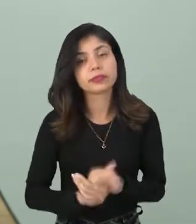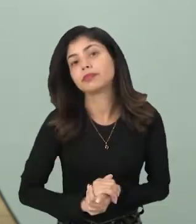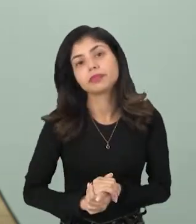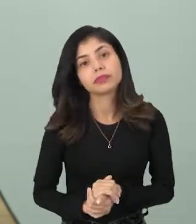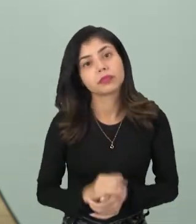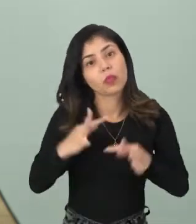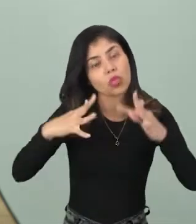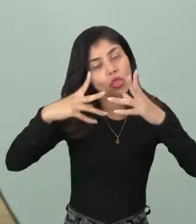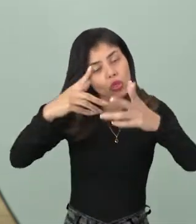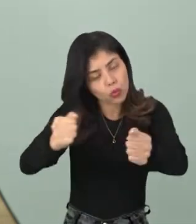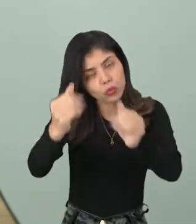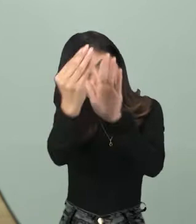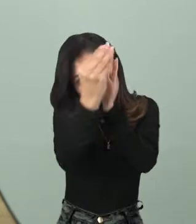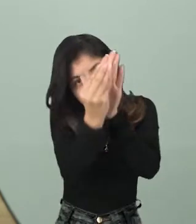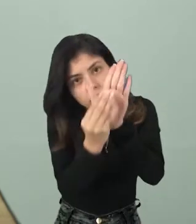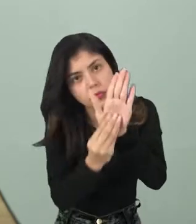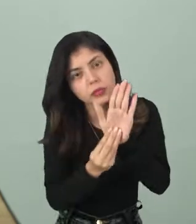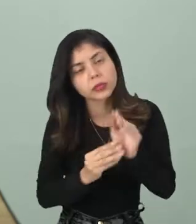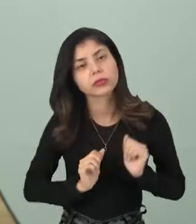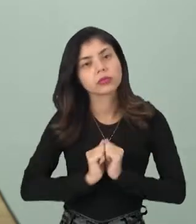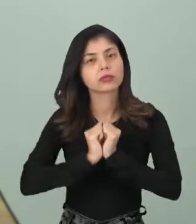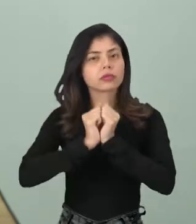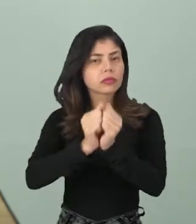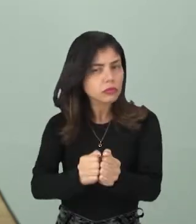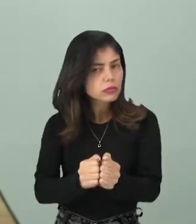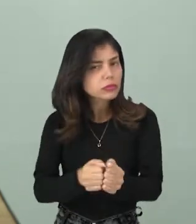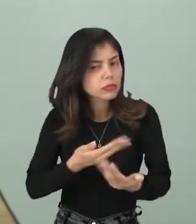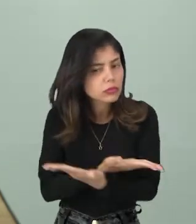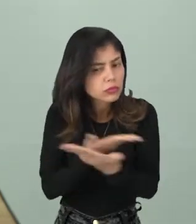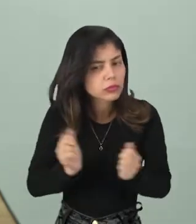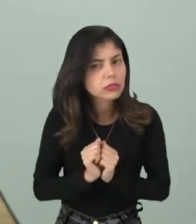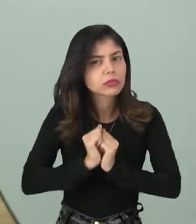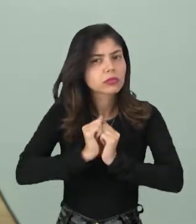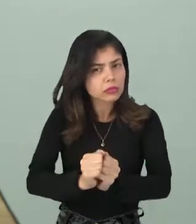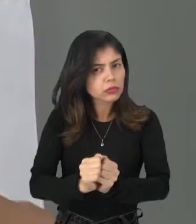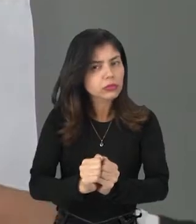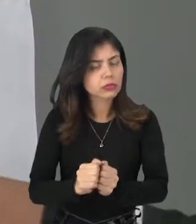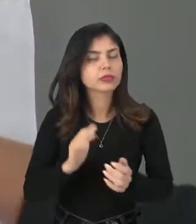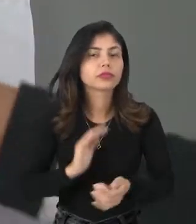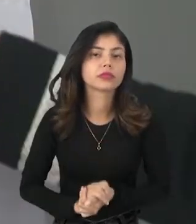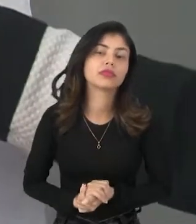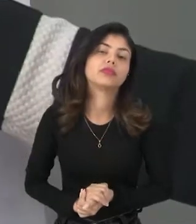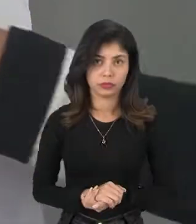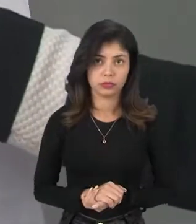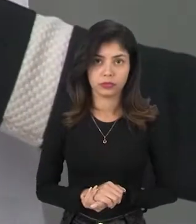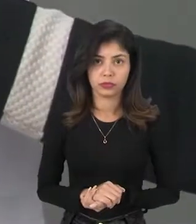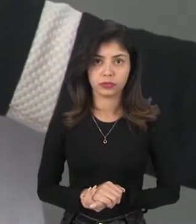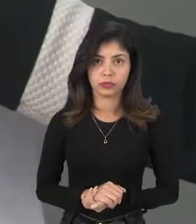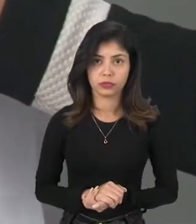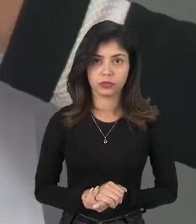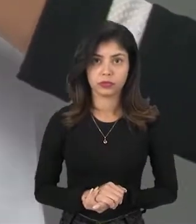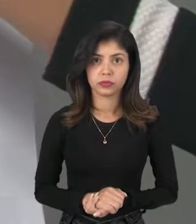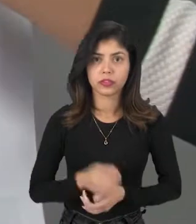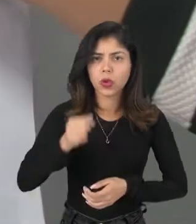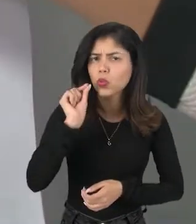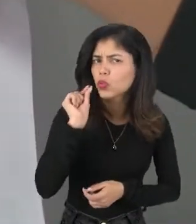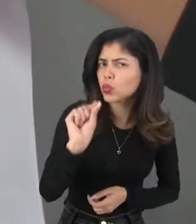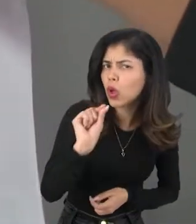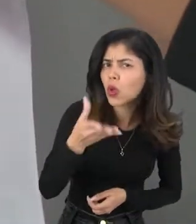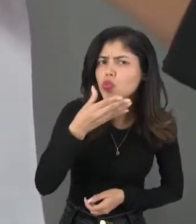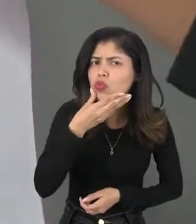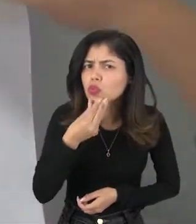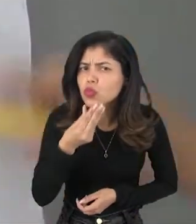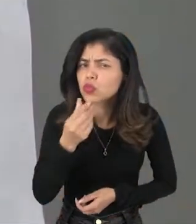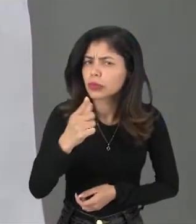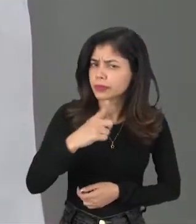problema todos os dados que estão nos dando vamos lá juntos vamos então e o que